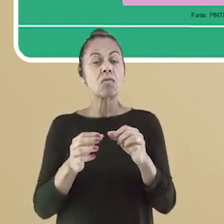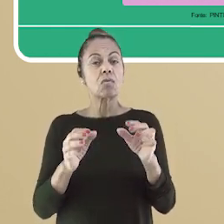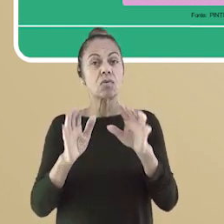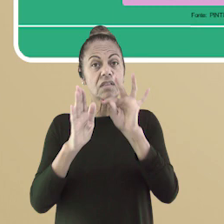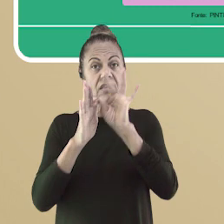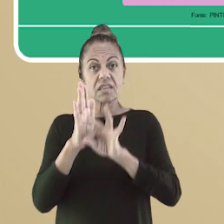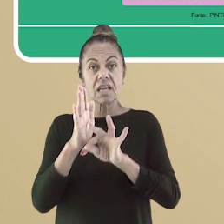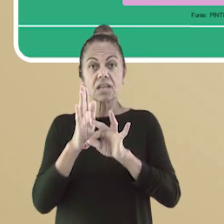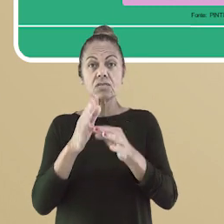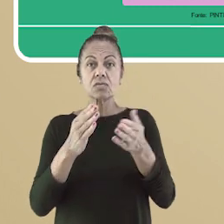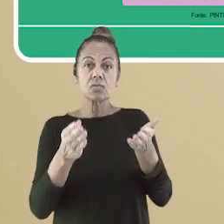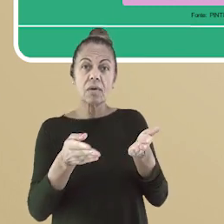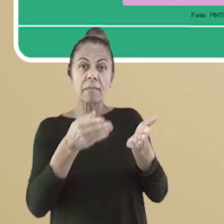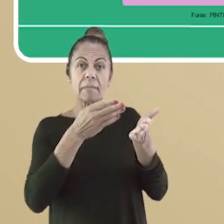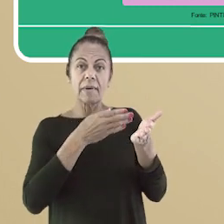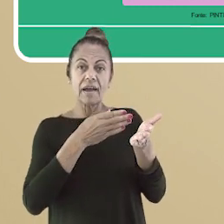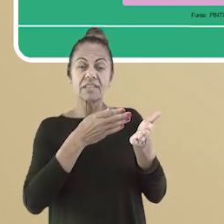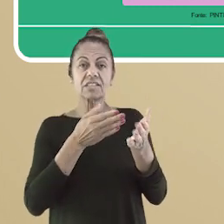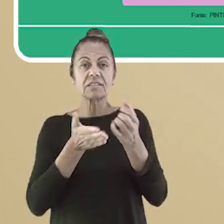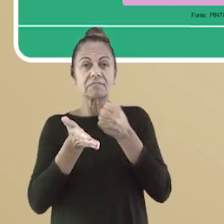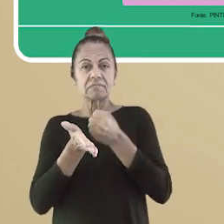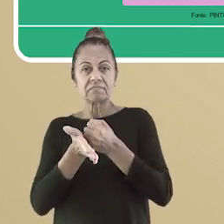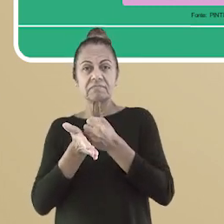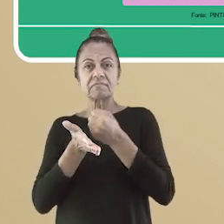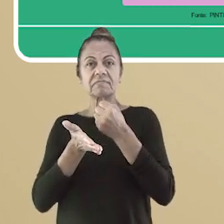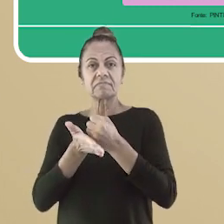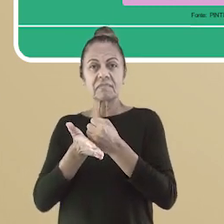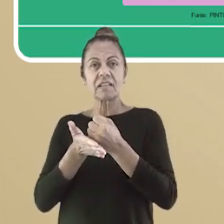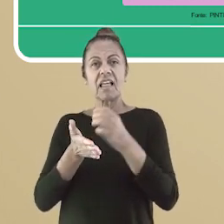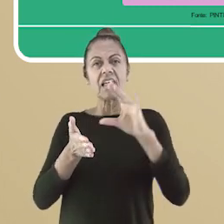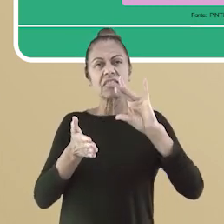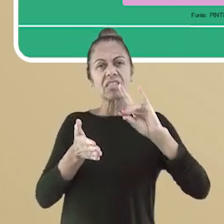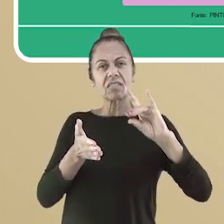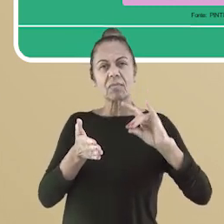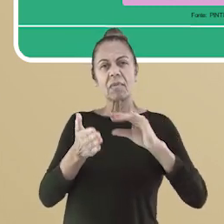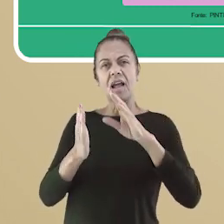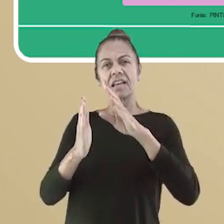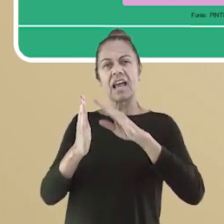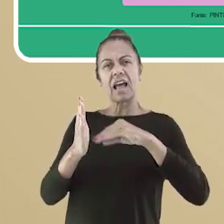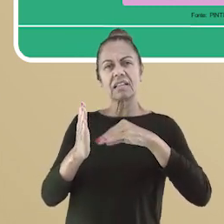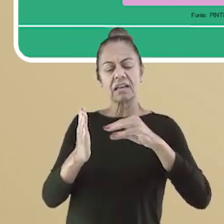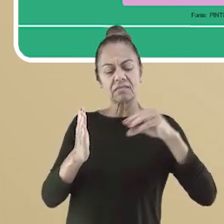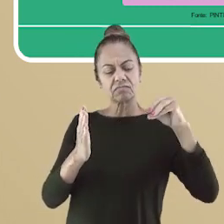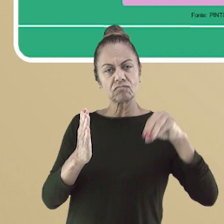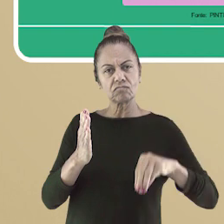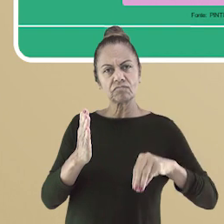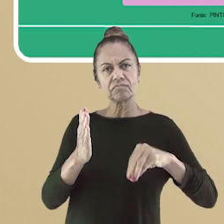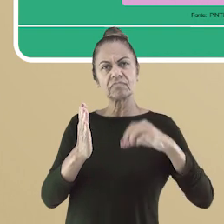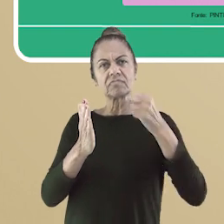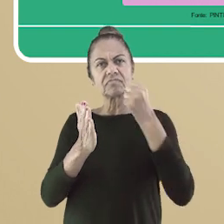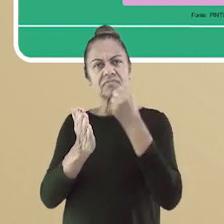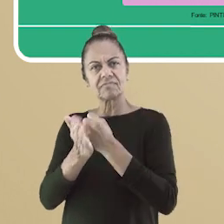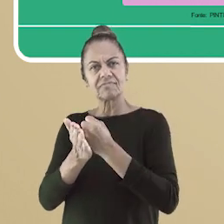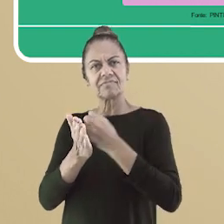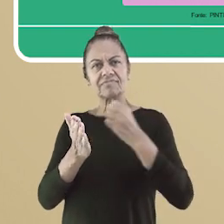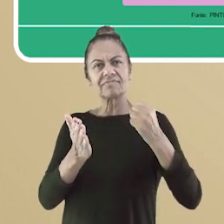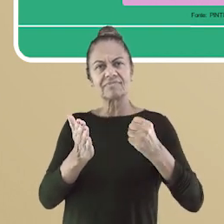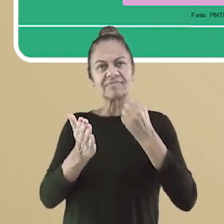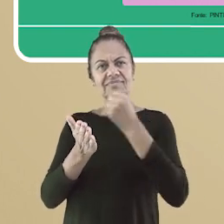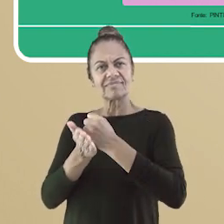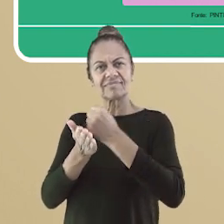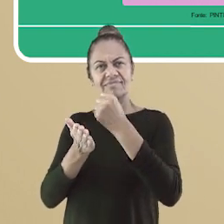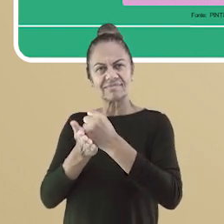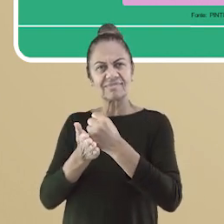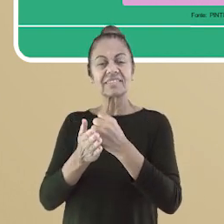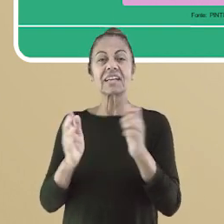juntas formavam um texto em uma página. E essa página era então molhada em tinta e carimbada